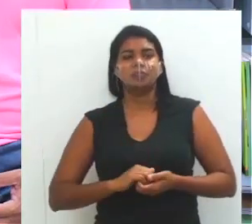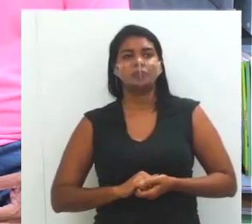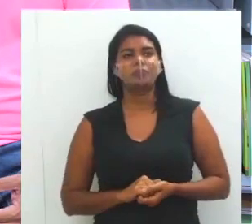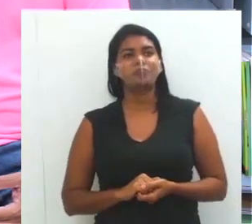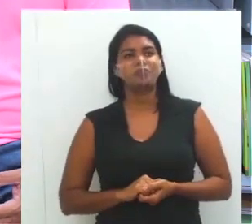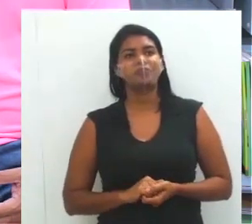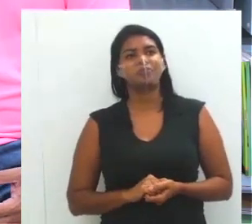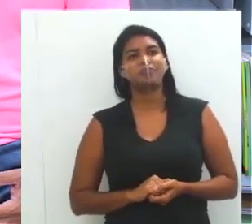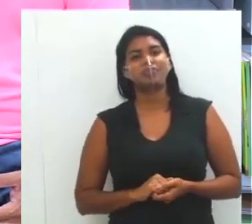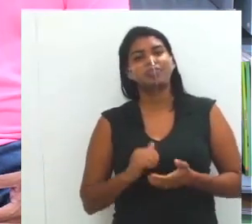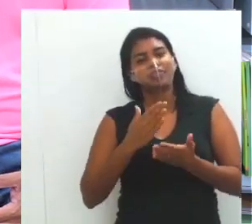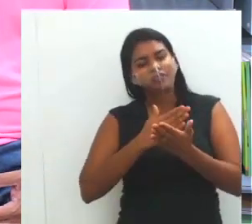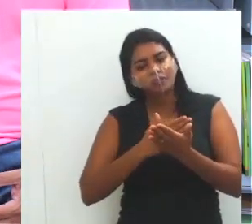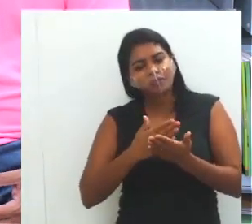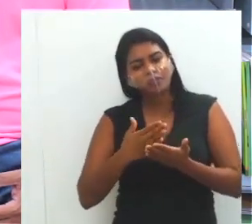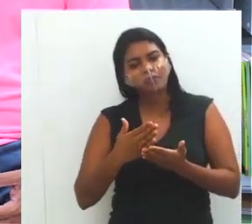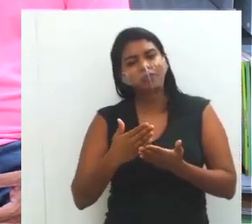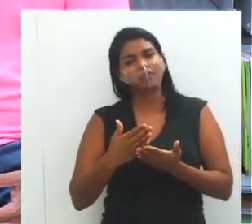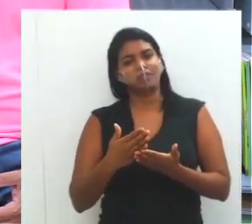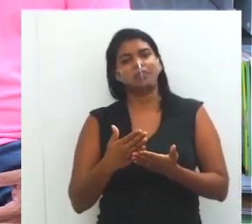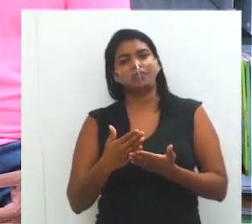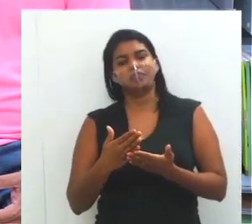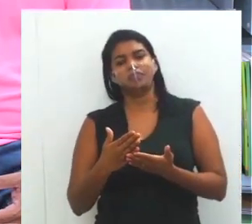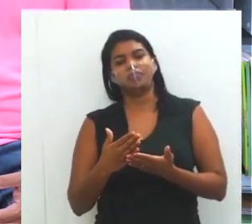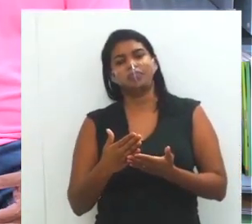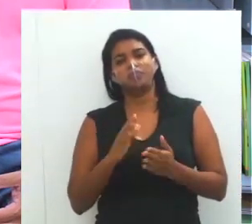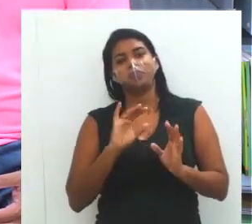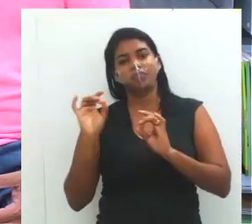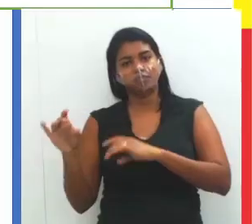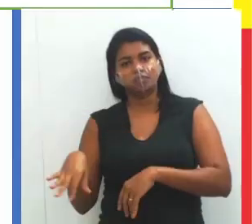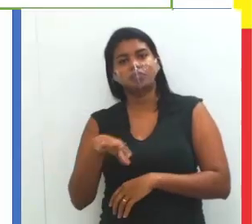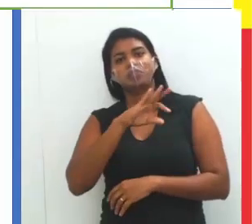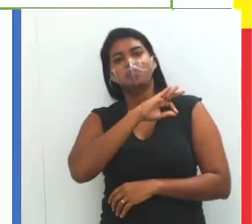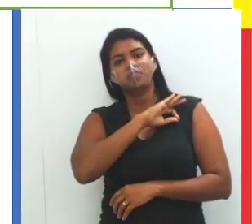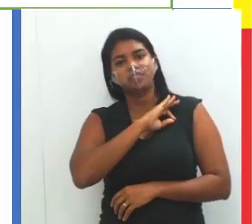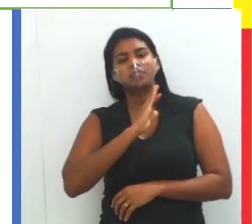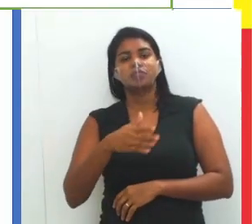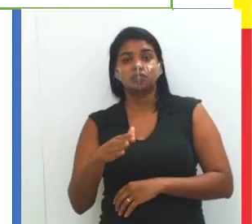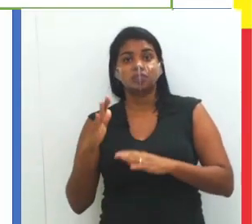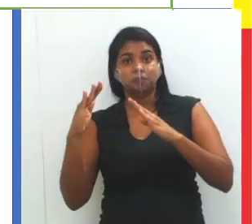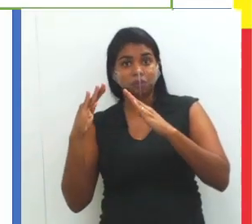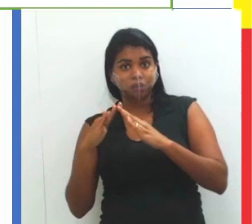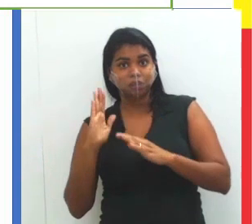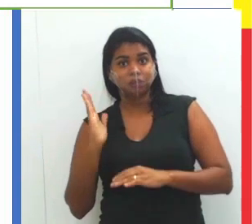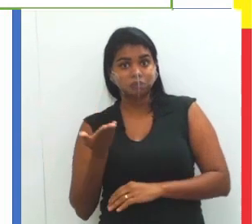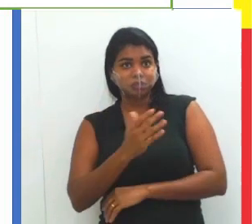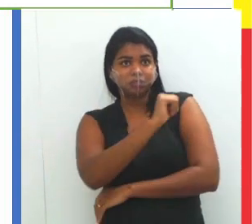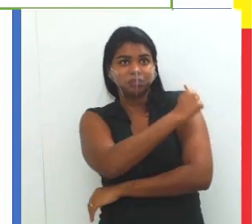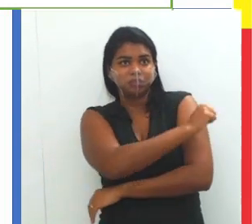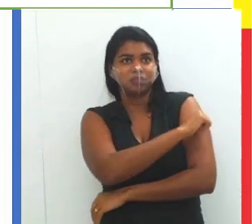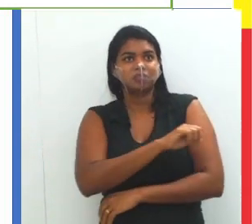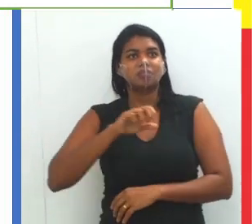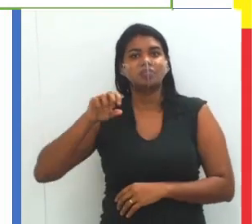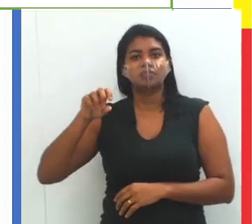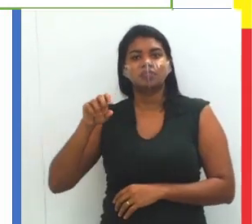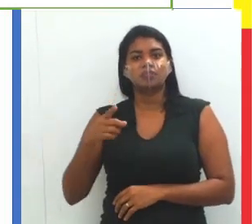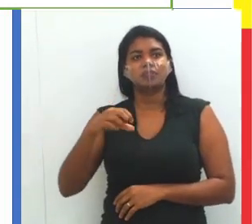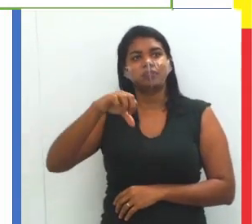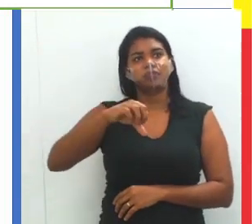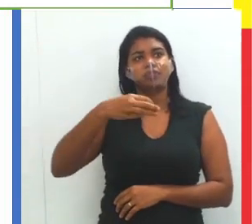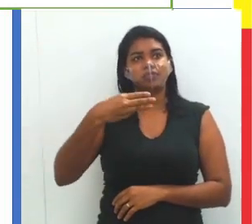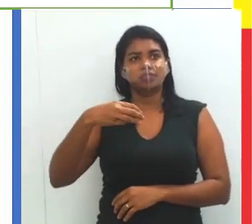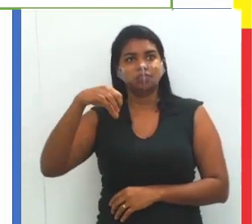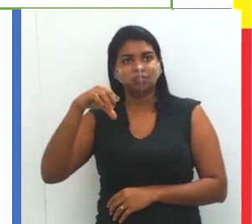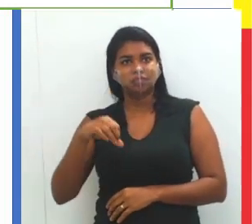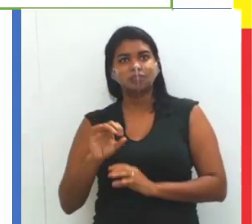viria. Então isso aí é no começo, quando ele sai do exército. Então, Luiz Gonzaga no Rio de Janeiro. Em 1979, Luiz Gonzaga